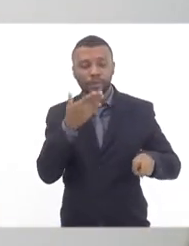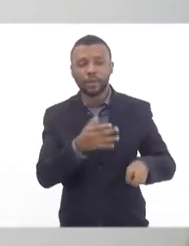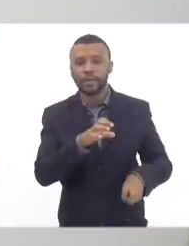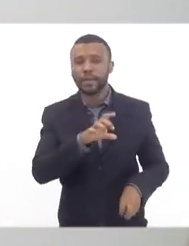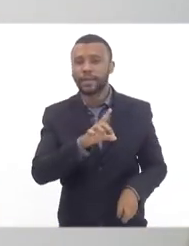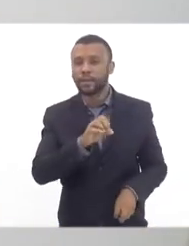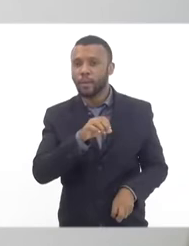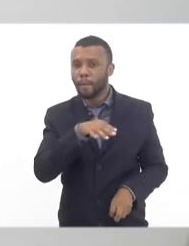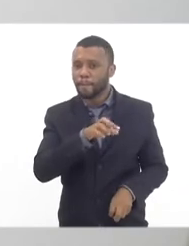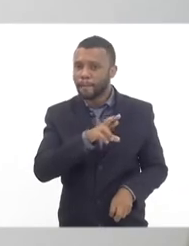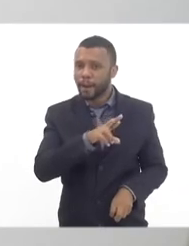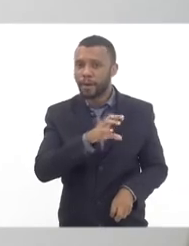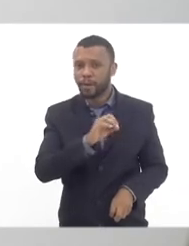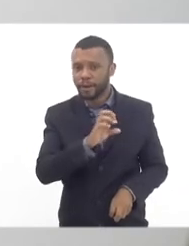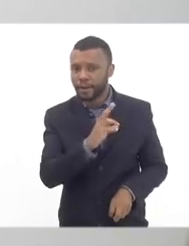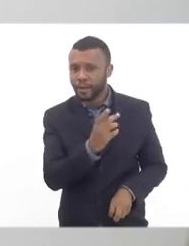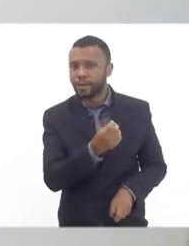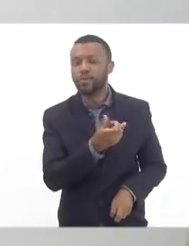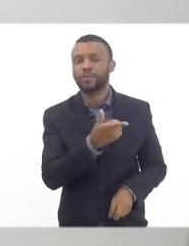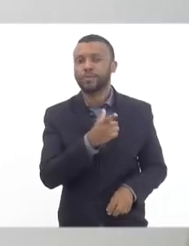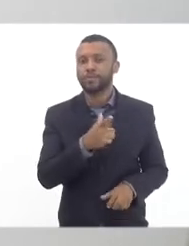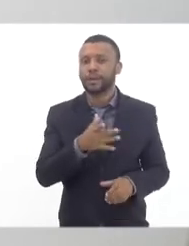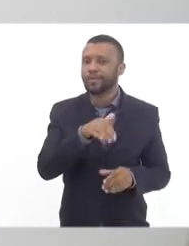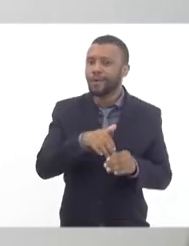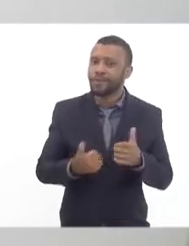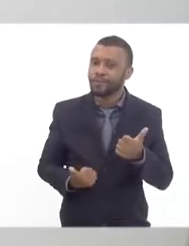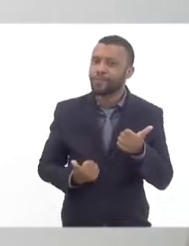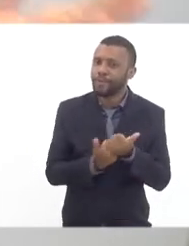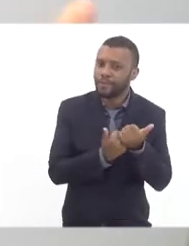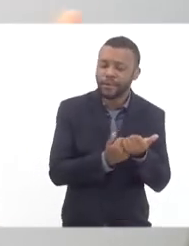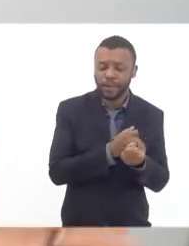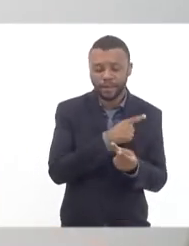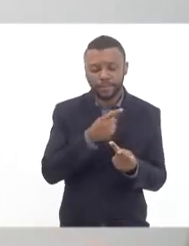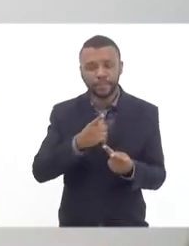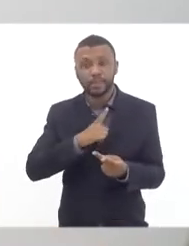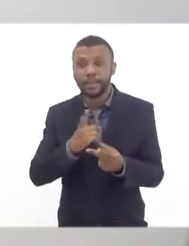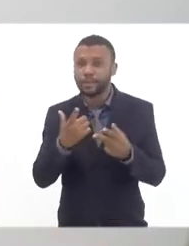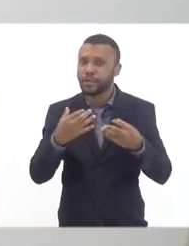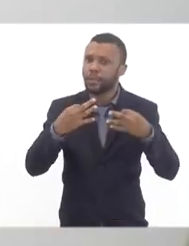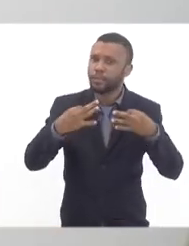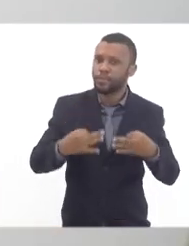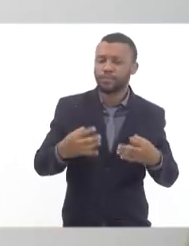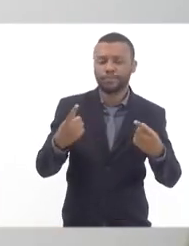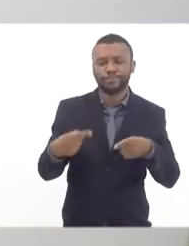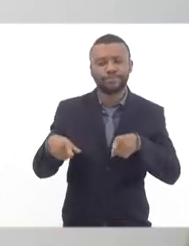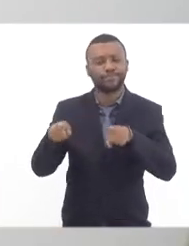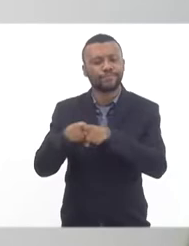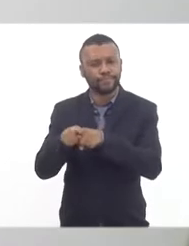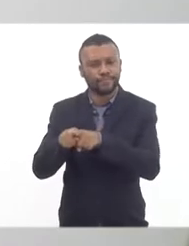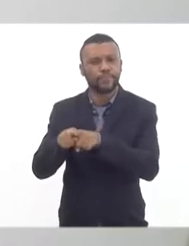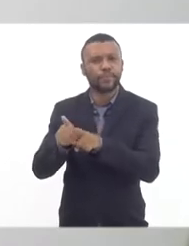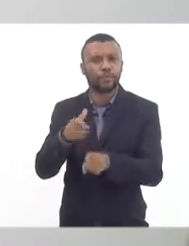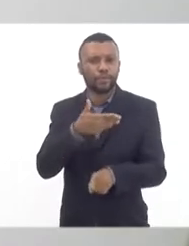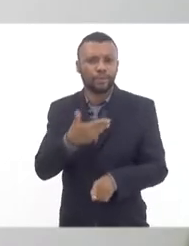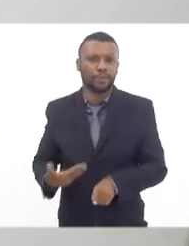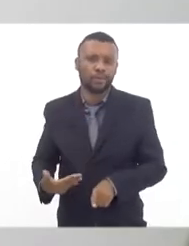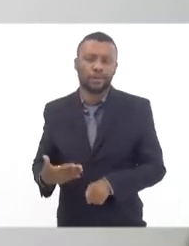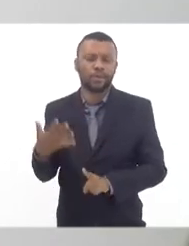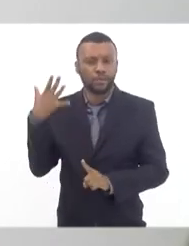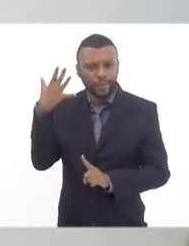que já se demonstra com voto favorável, e já tendo essa costura com o governador, a nossa fala